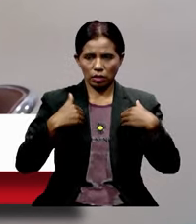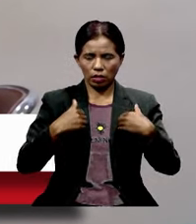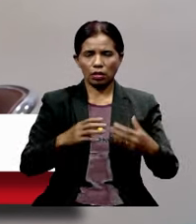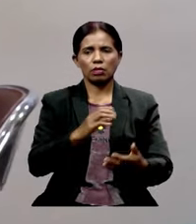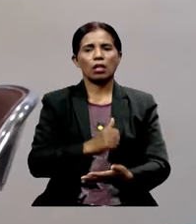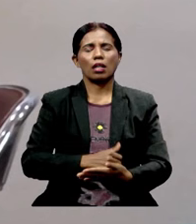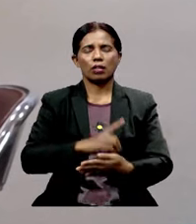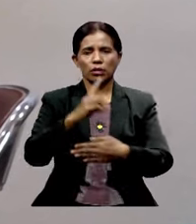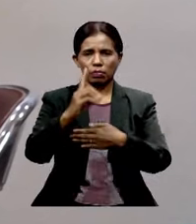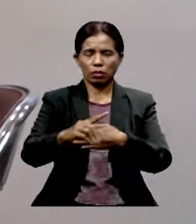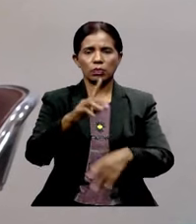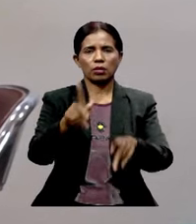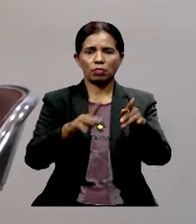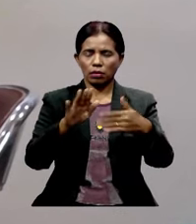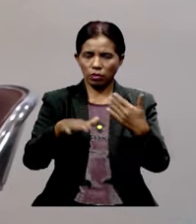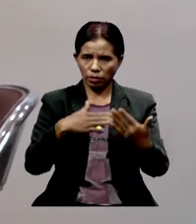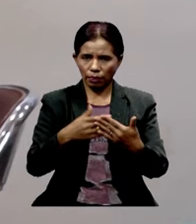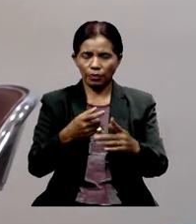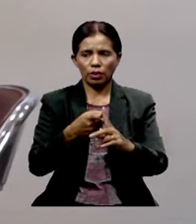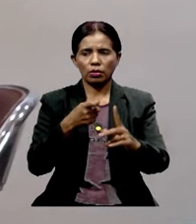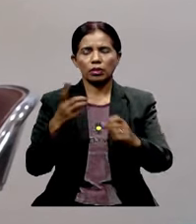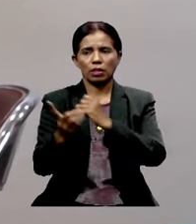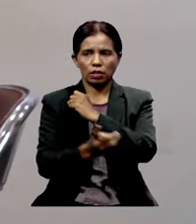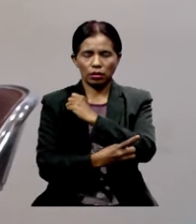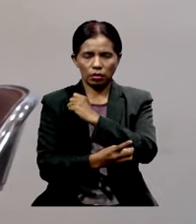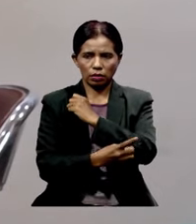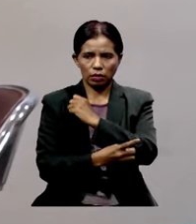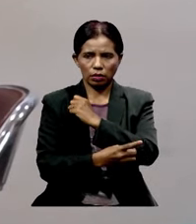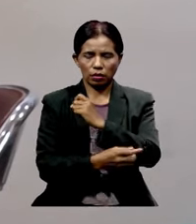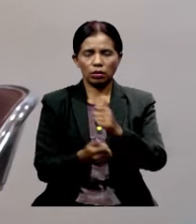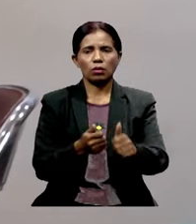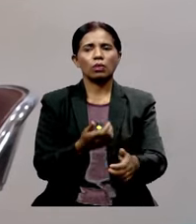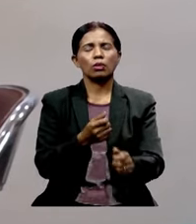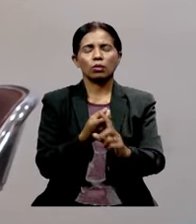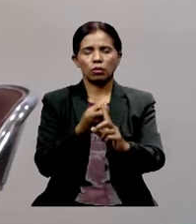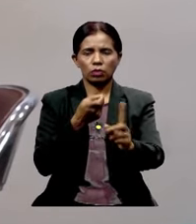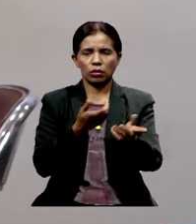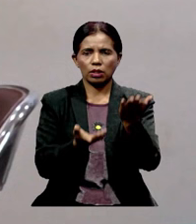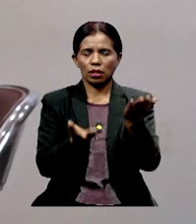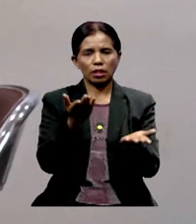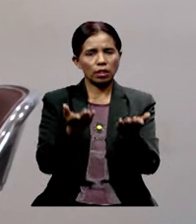sociedade. Li usi disciplina, li usi balanço, li usi